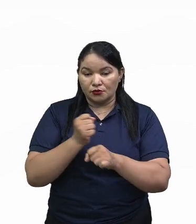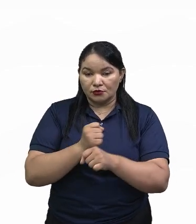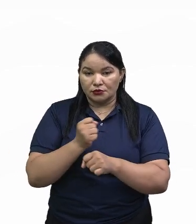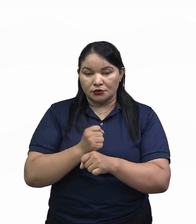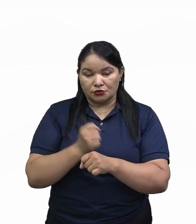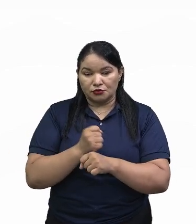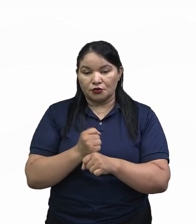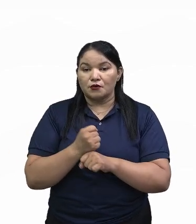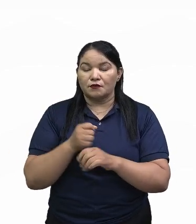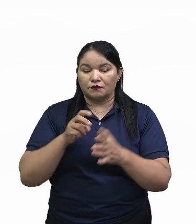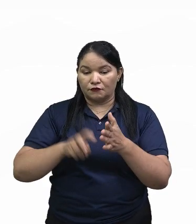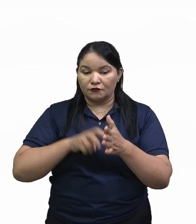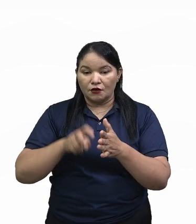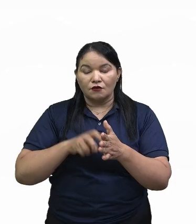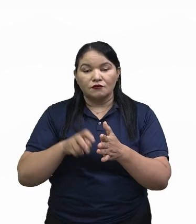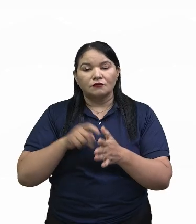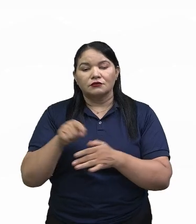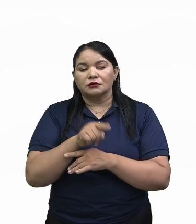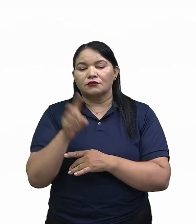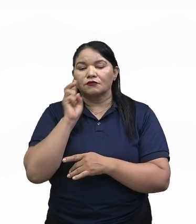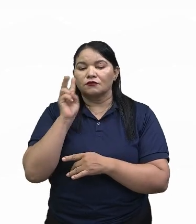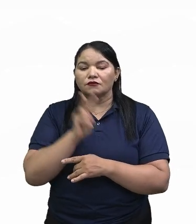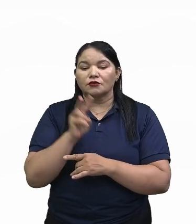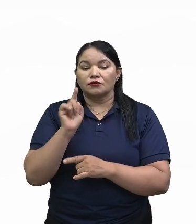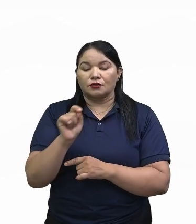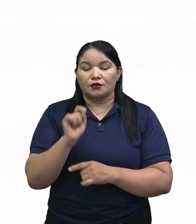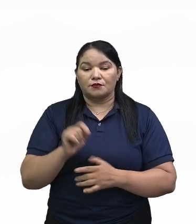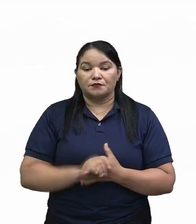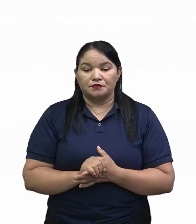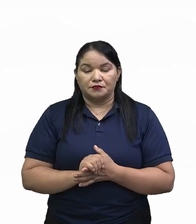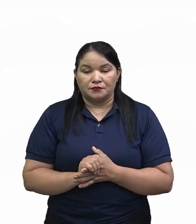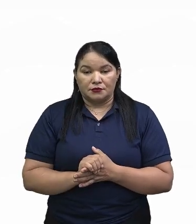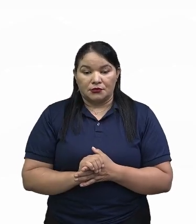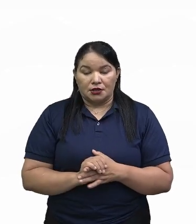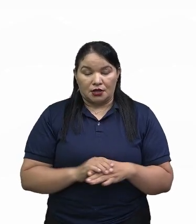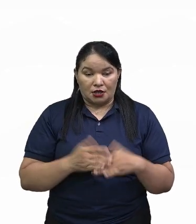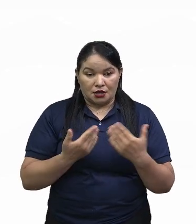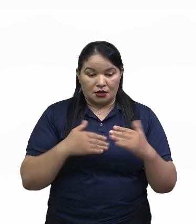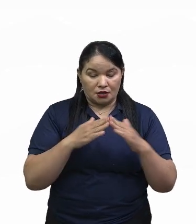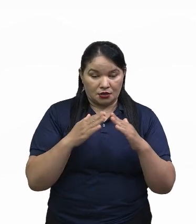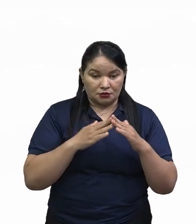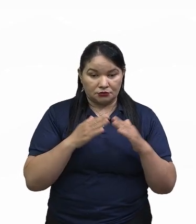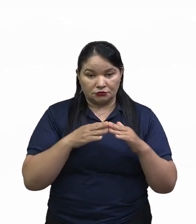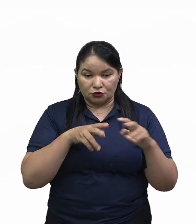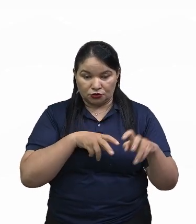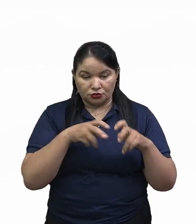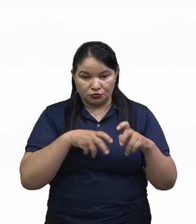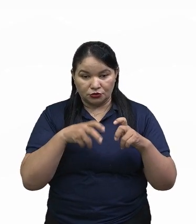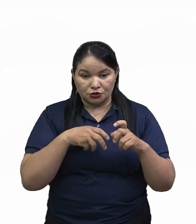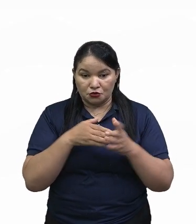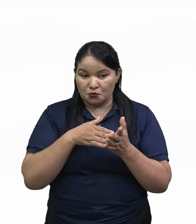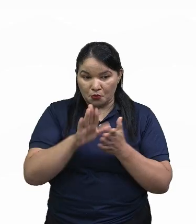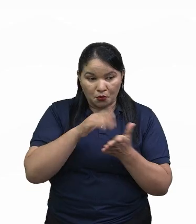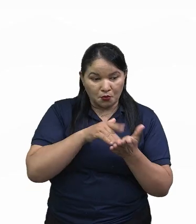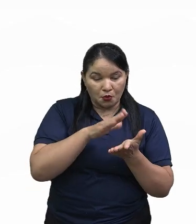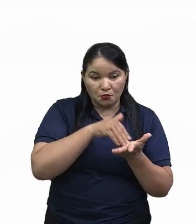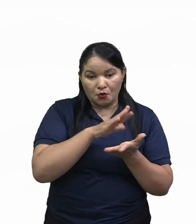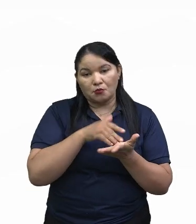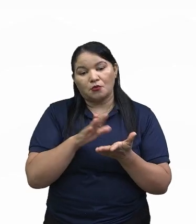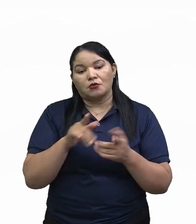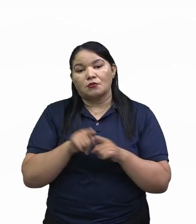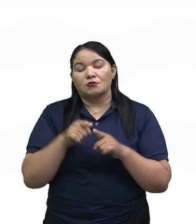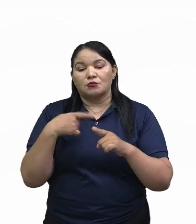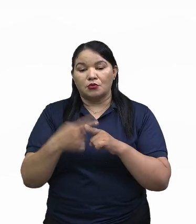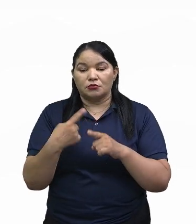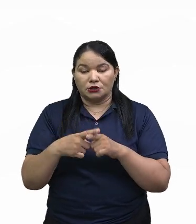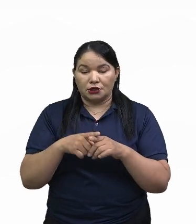da ferrovia, você tem a expulsão dos camponeses, devido justamente à construção da estrada